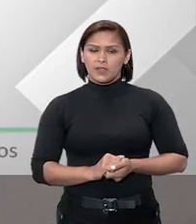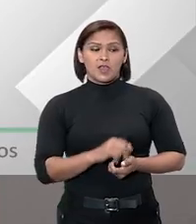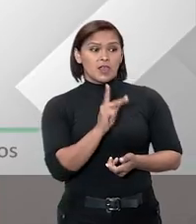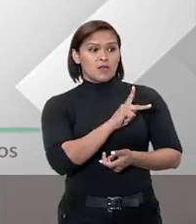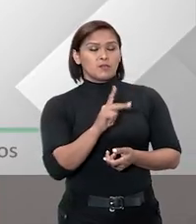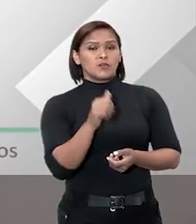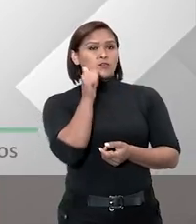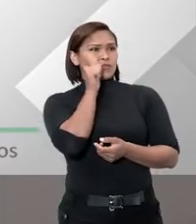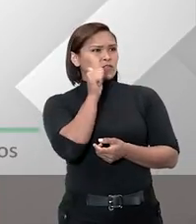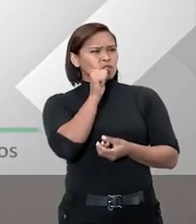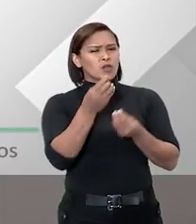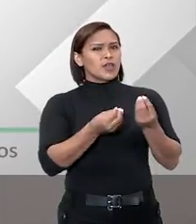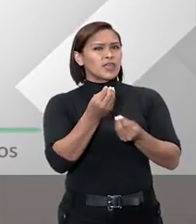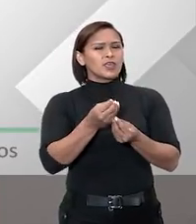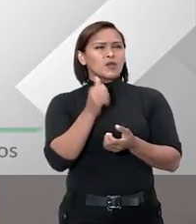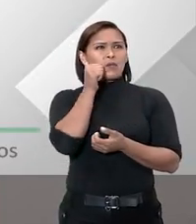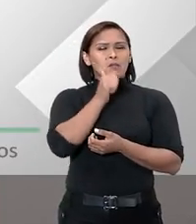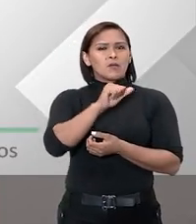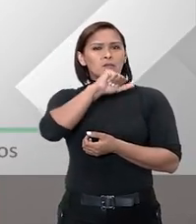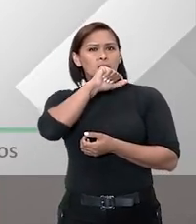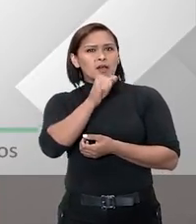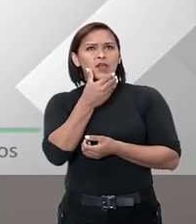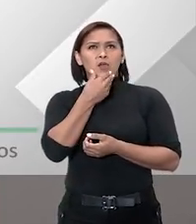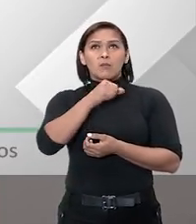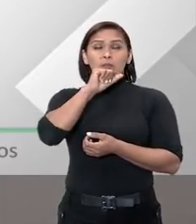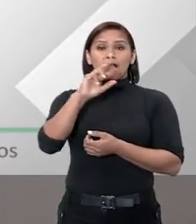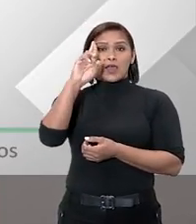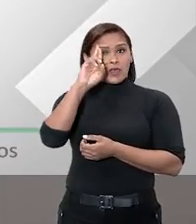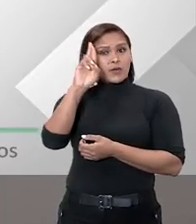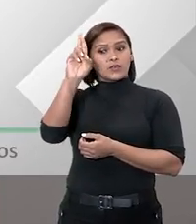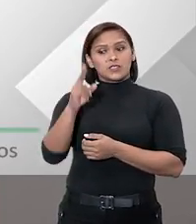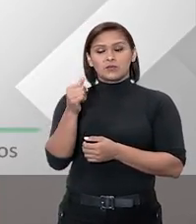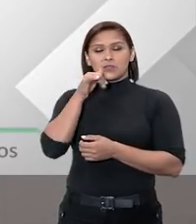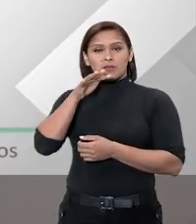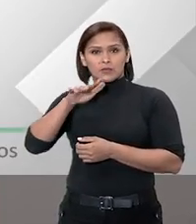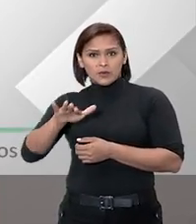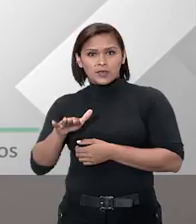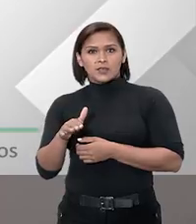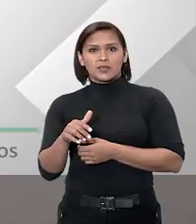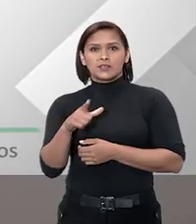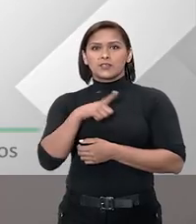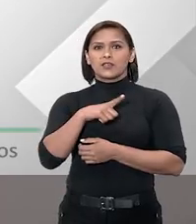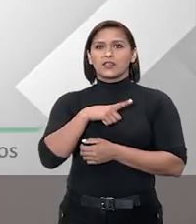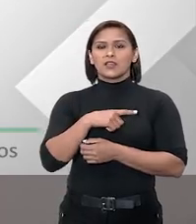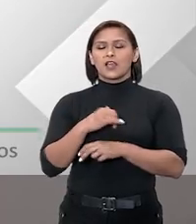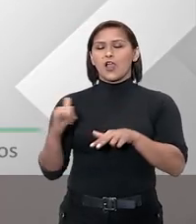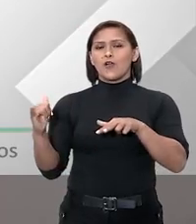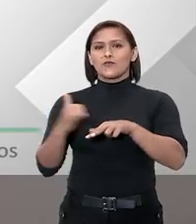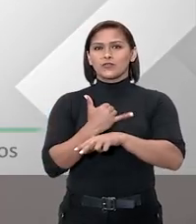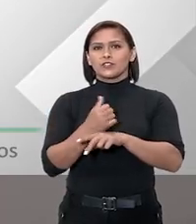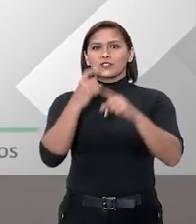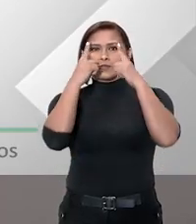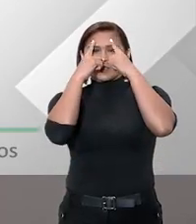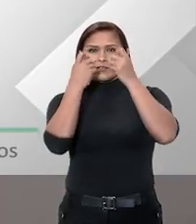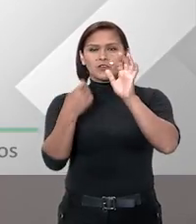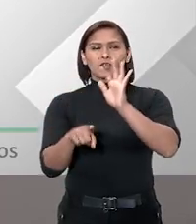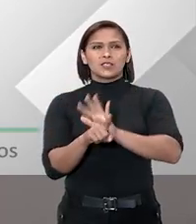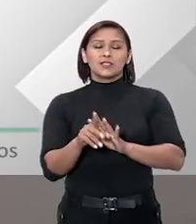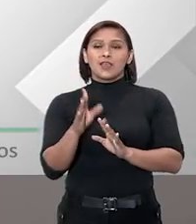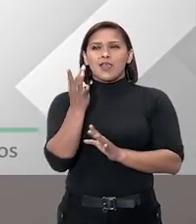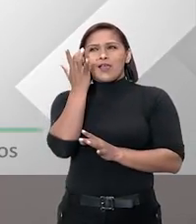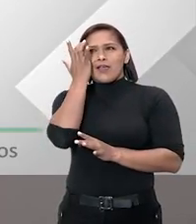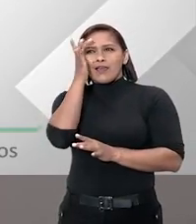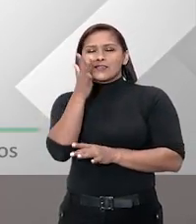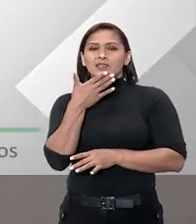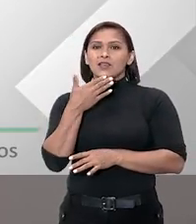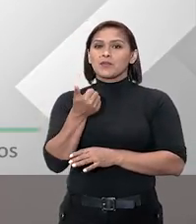Professora Sandra, e no caso de uma mãe, um pai ou um responsável por uma criança que tenha sido vítima de violência e que acha que é